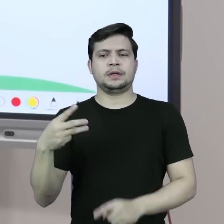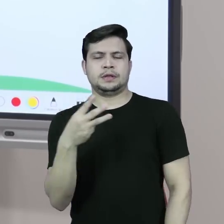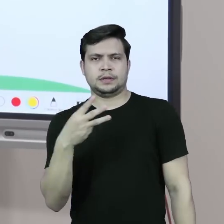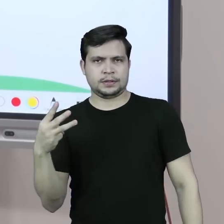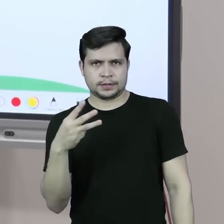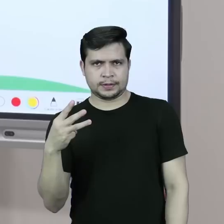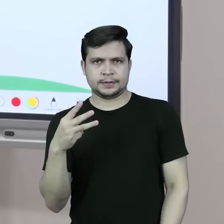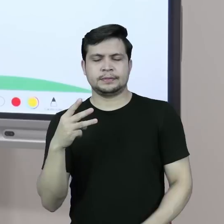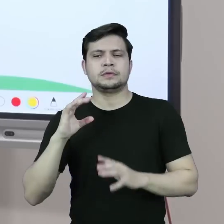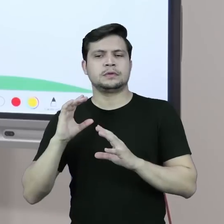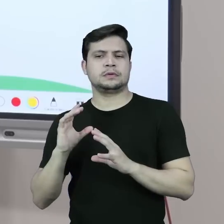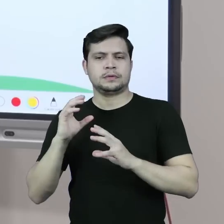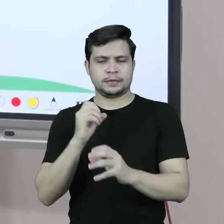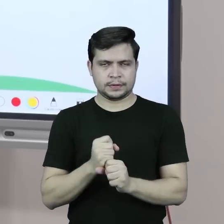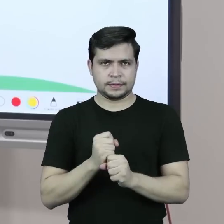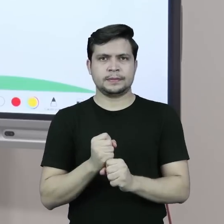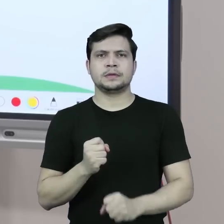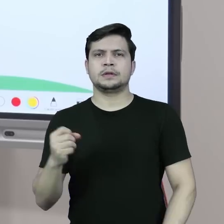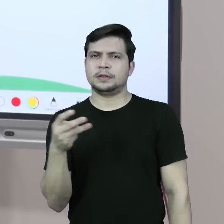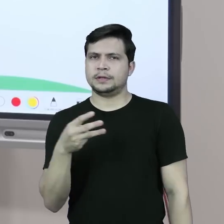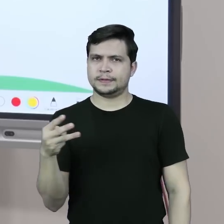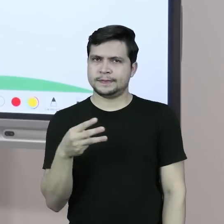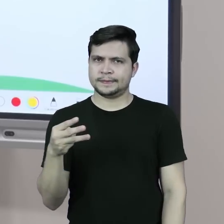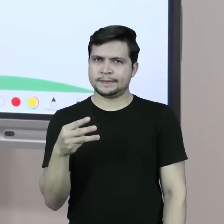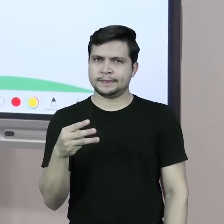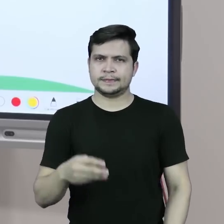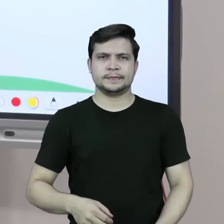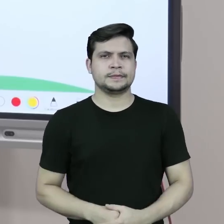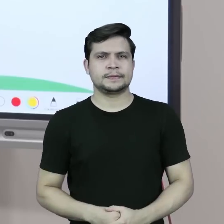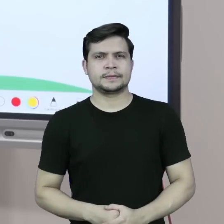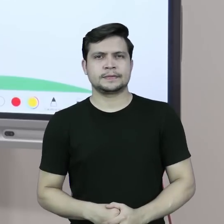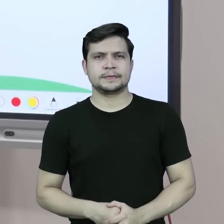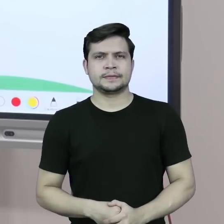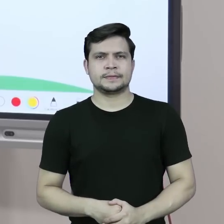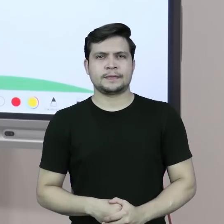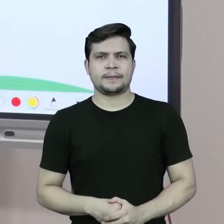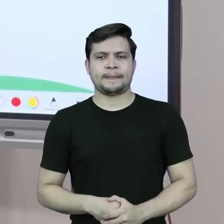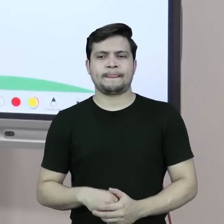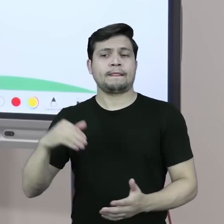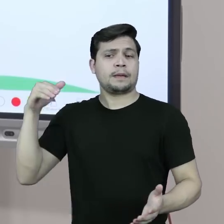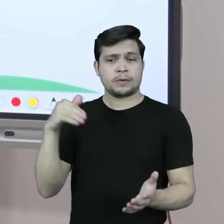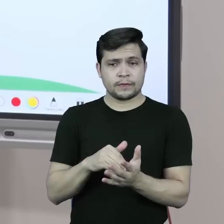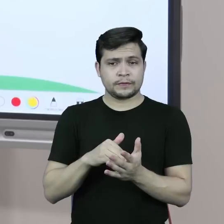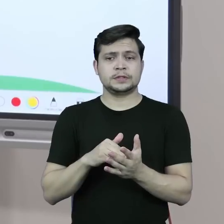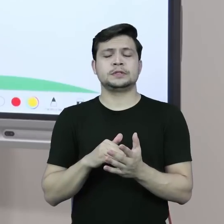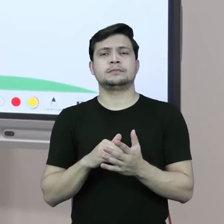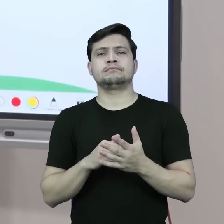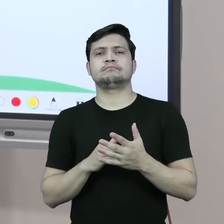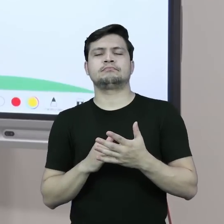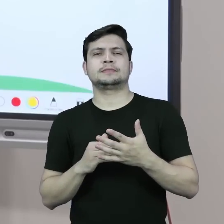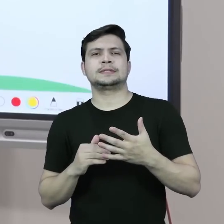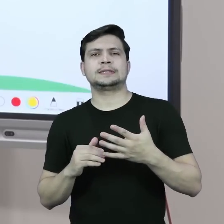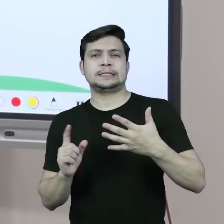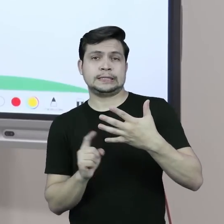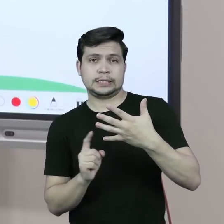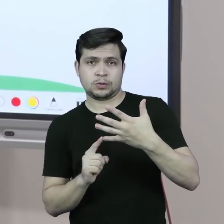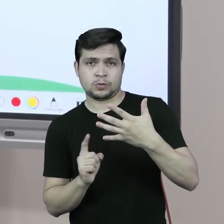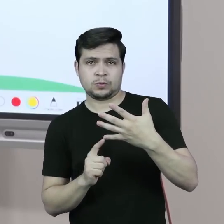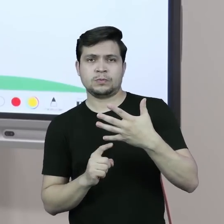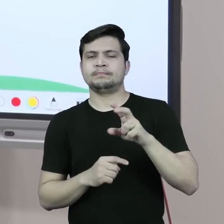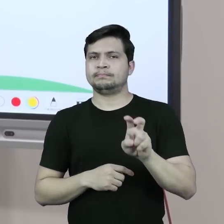então menos 5. Mais 45, menos 10,